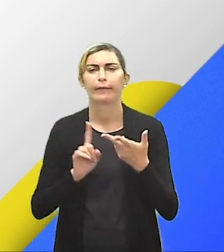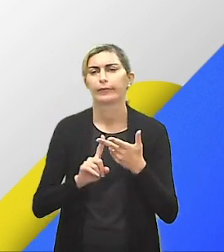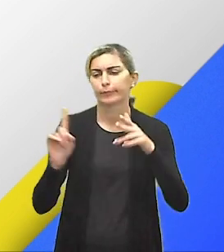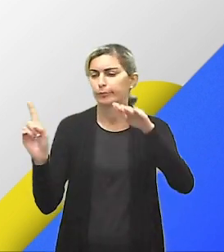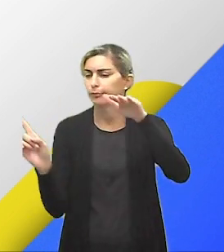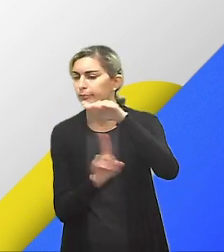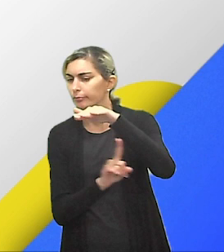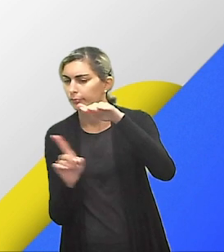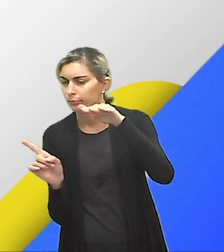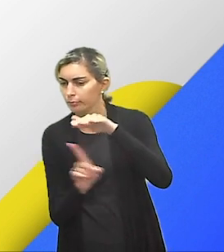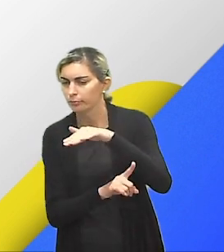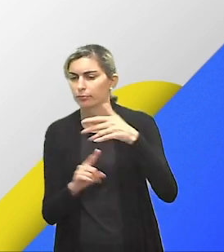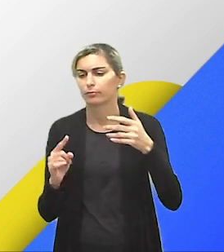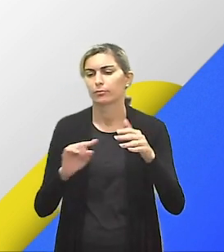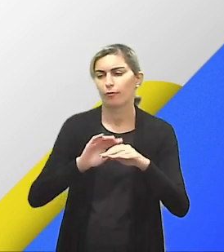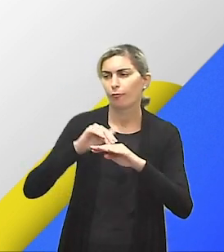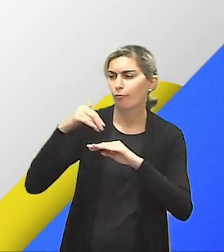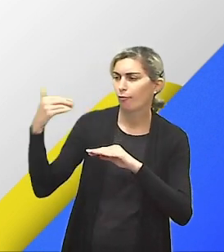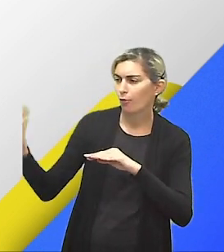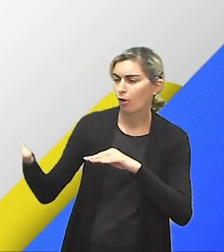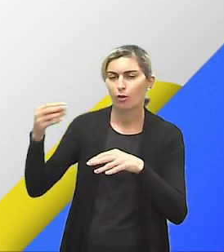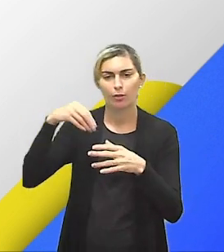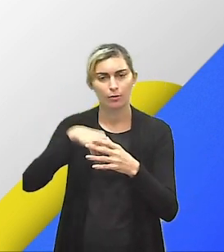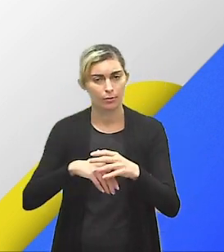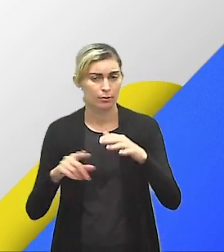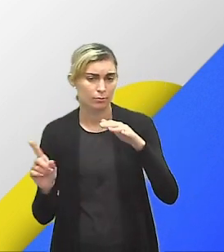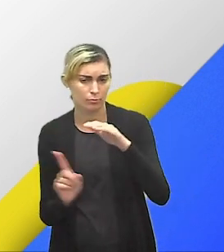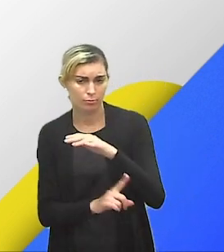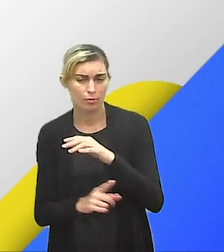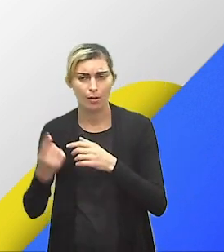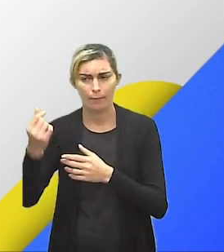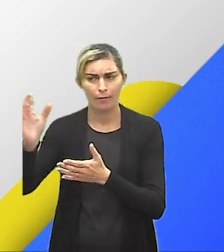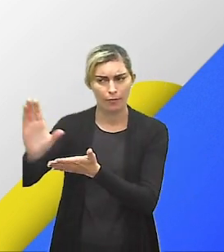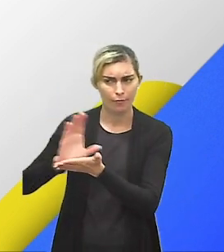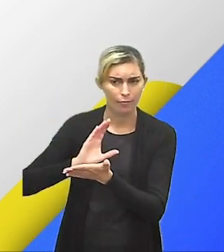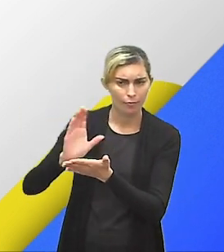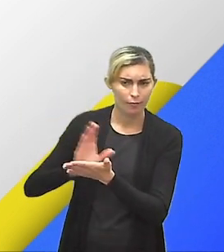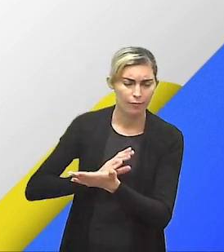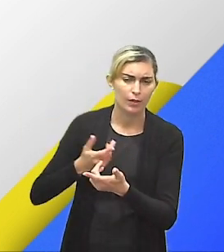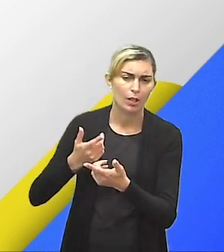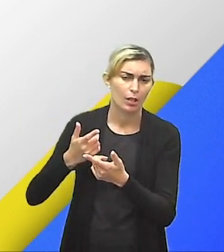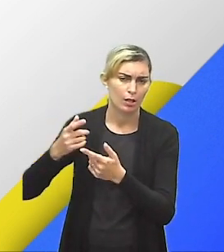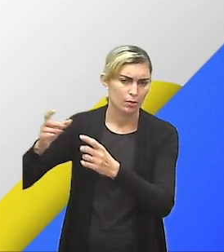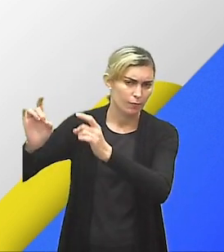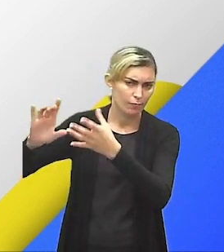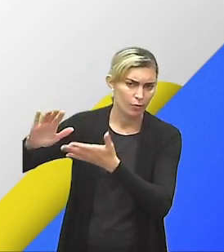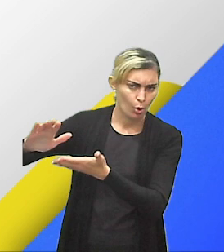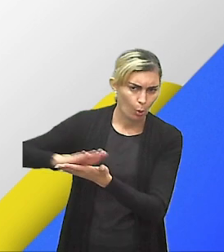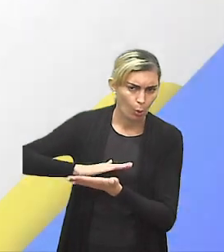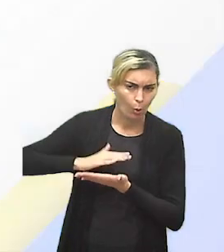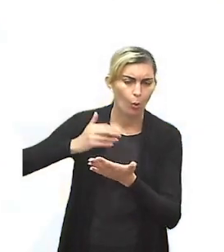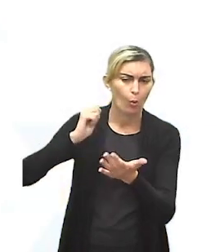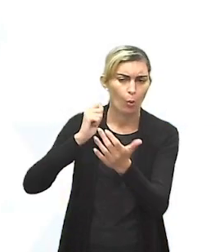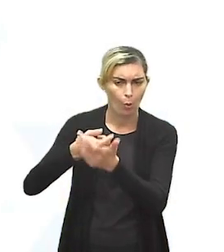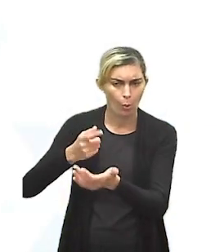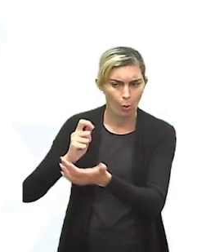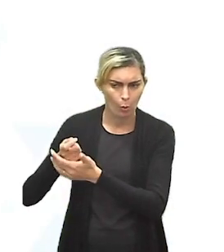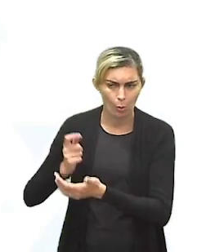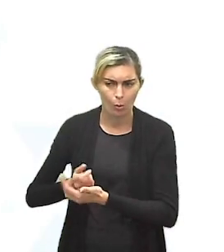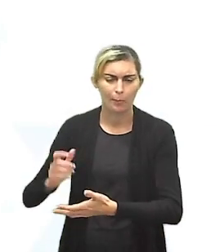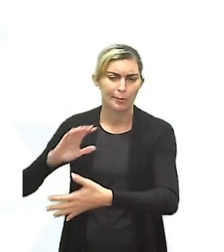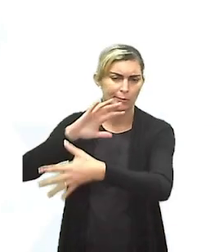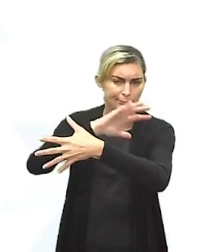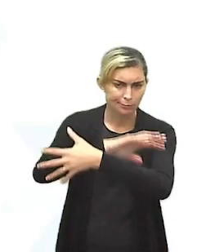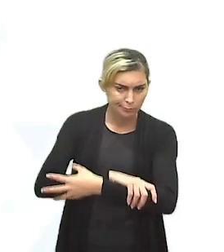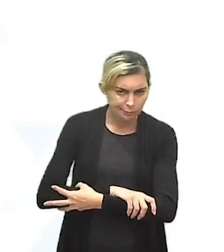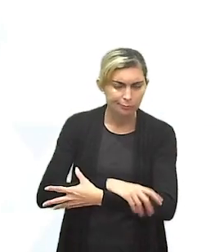clientes internos e externos, como a gente chama, né? Os fornecedores, os colaboradores da organização, ele